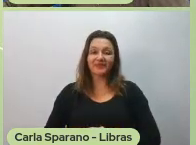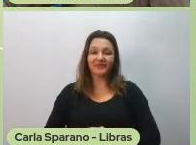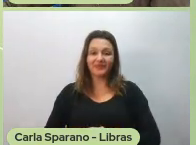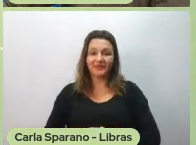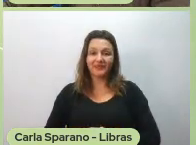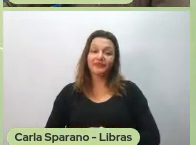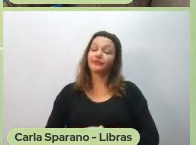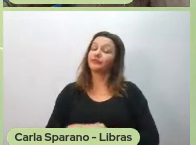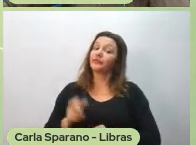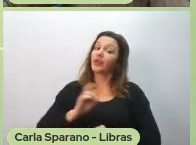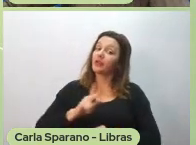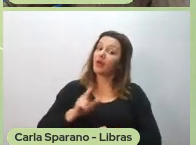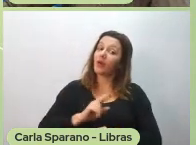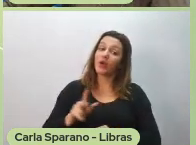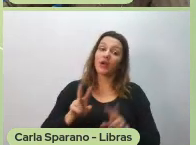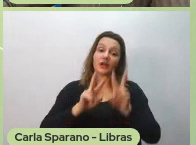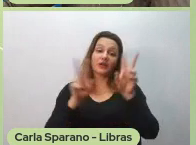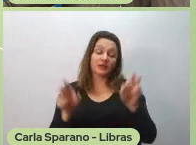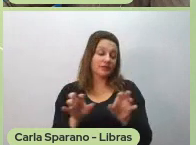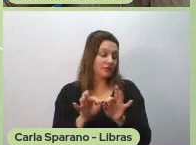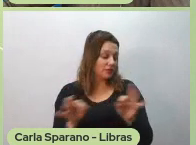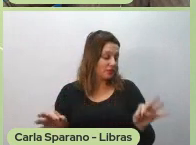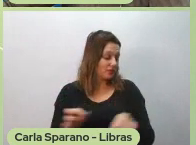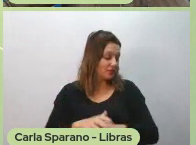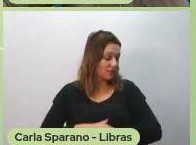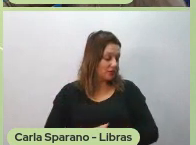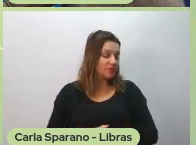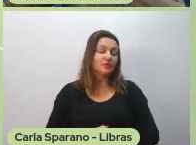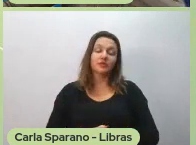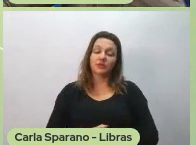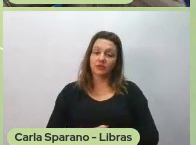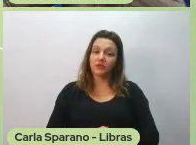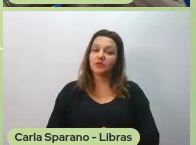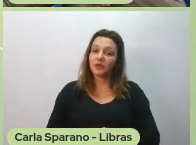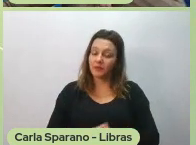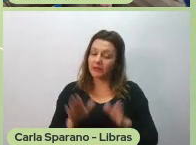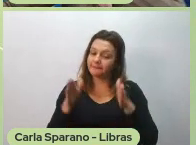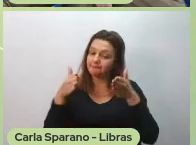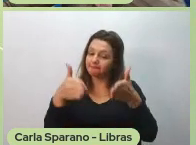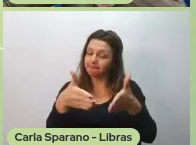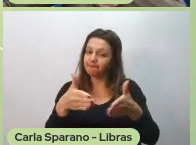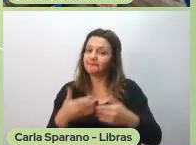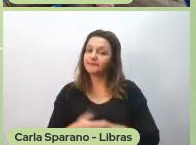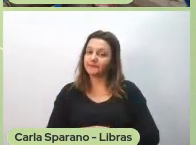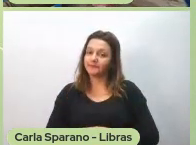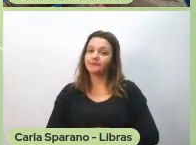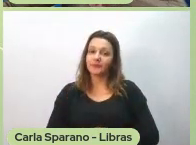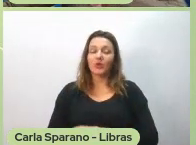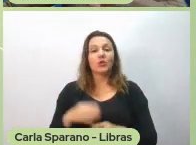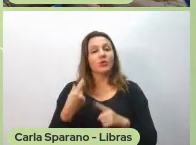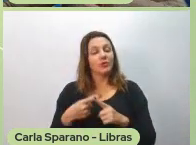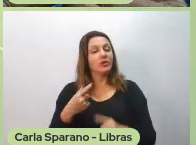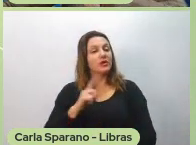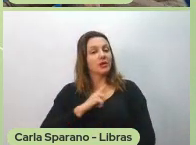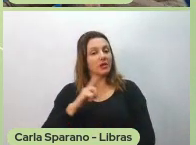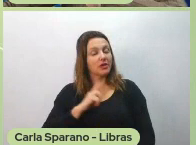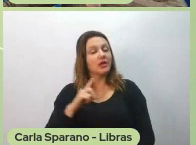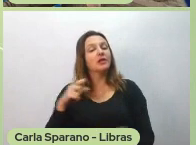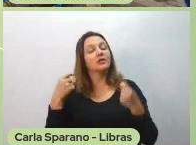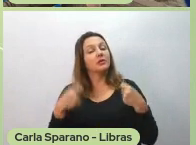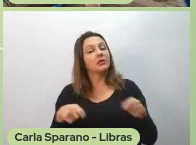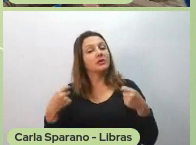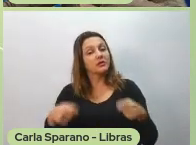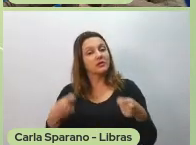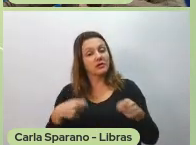não é um assunto simples, né, de ser endereçado, porque ao mesmo tempo que você tem, né, uma necessidade